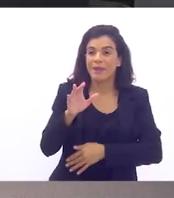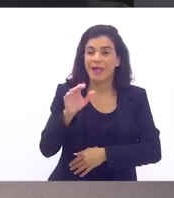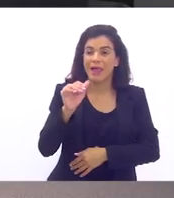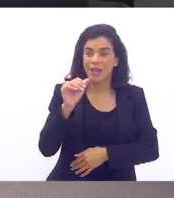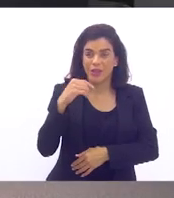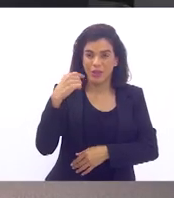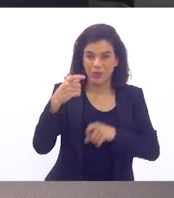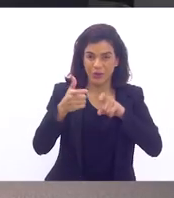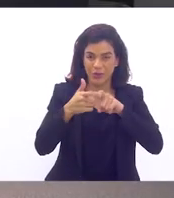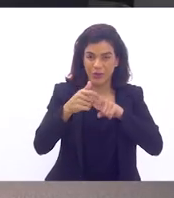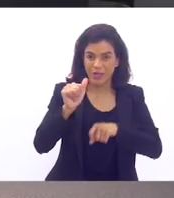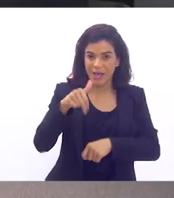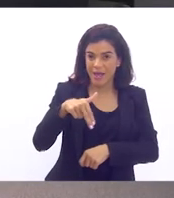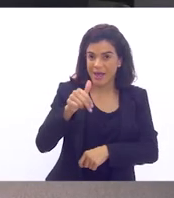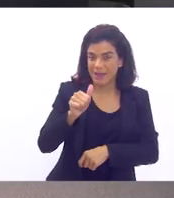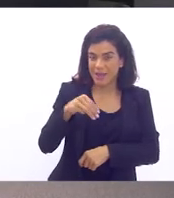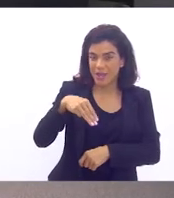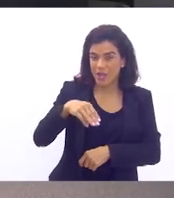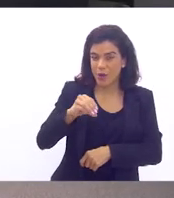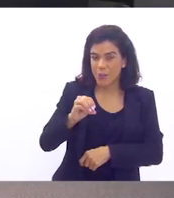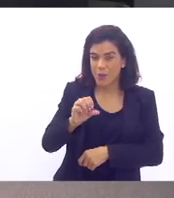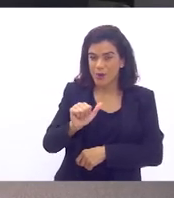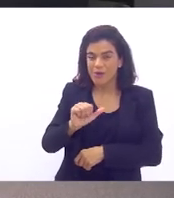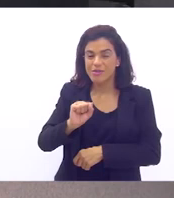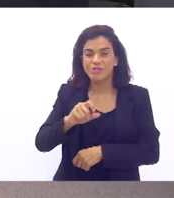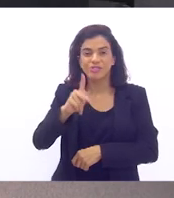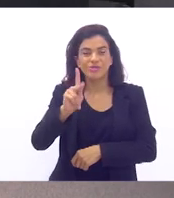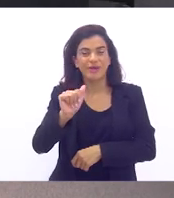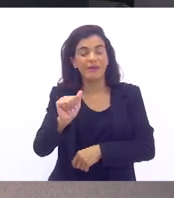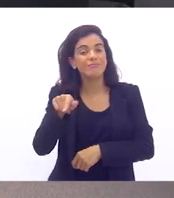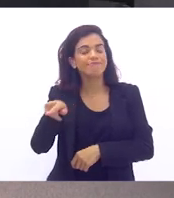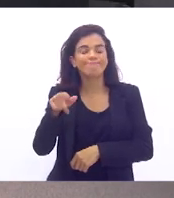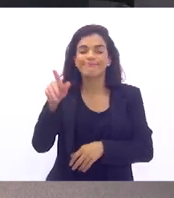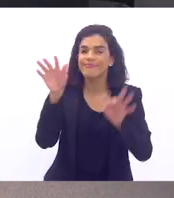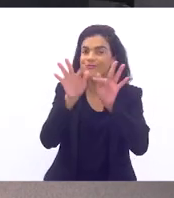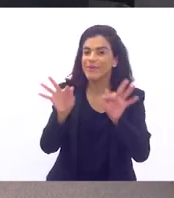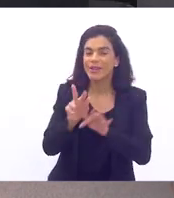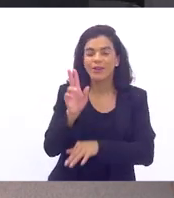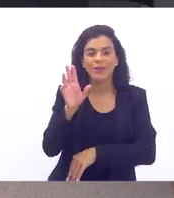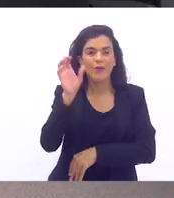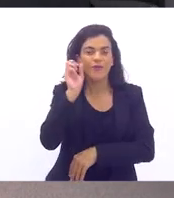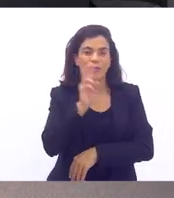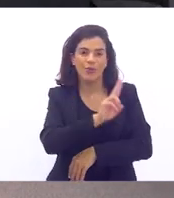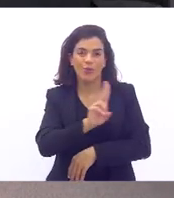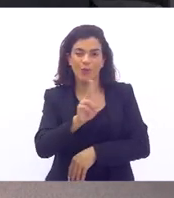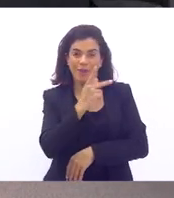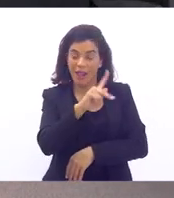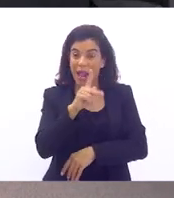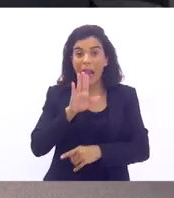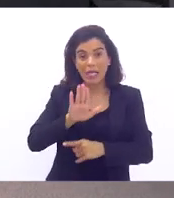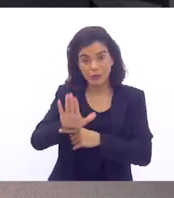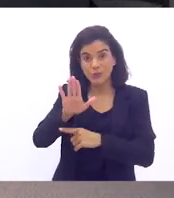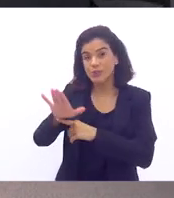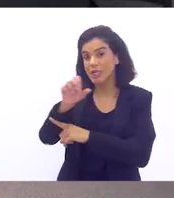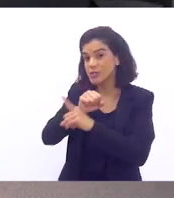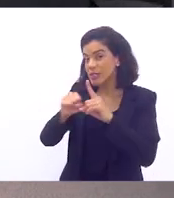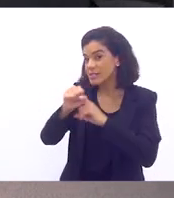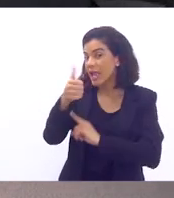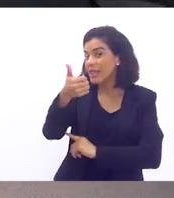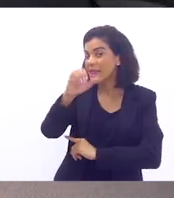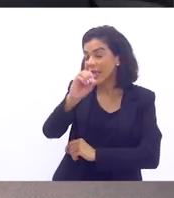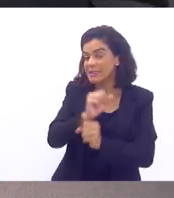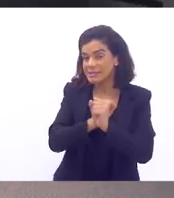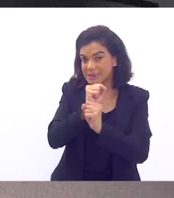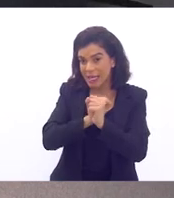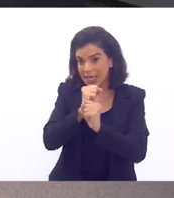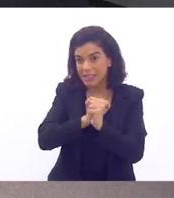eu fico muito feliz de ouvir o nome dela ela é a médica que nos ajuda a ajudar a associação há 10 anos